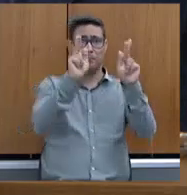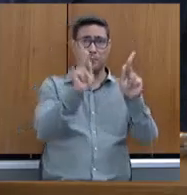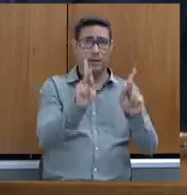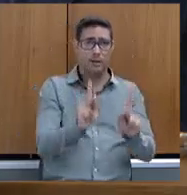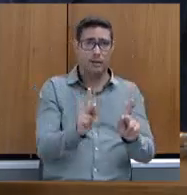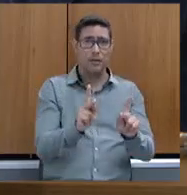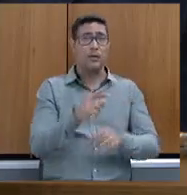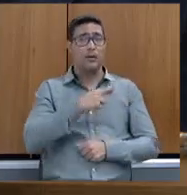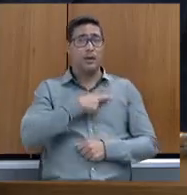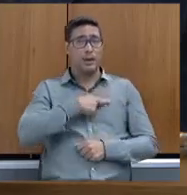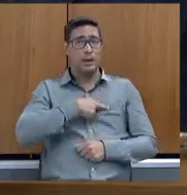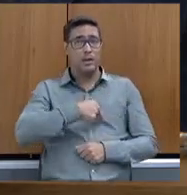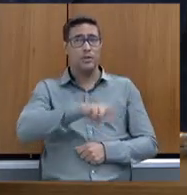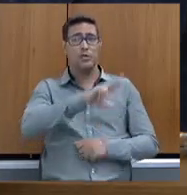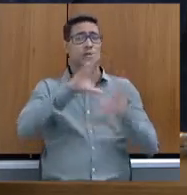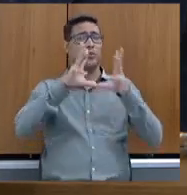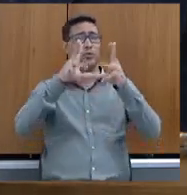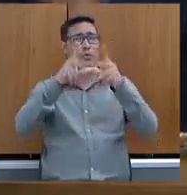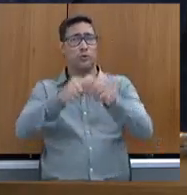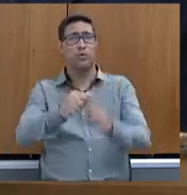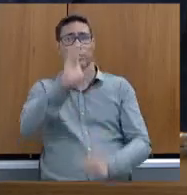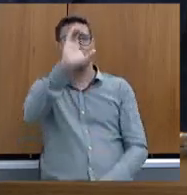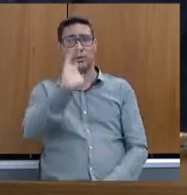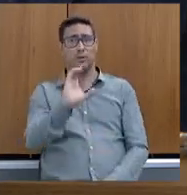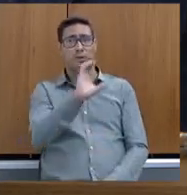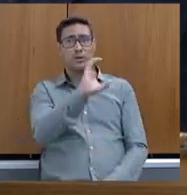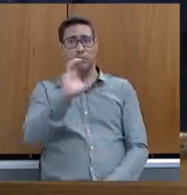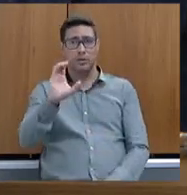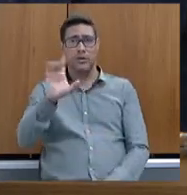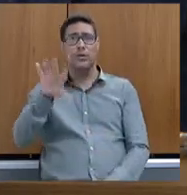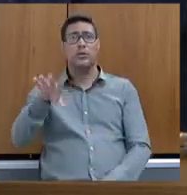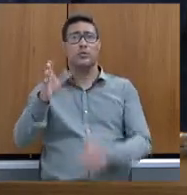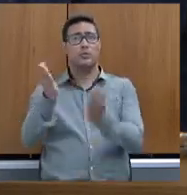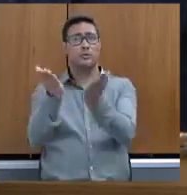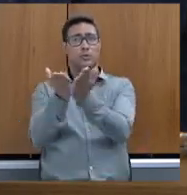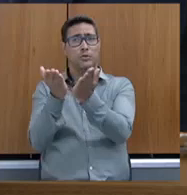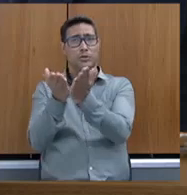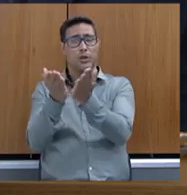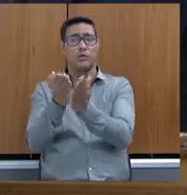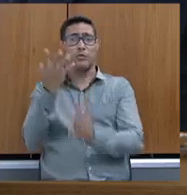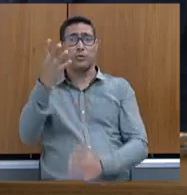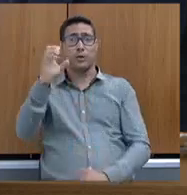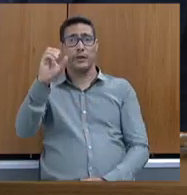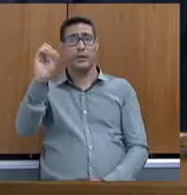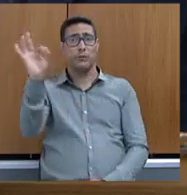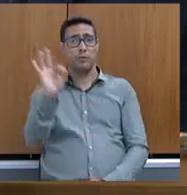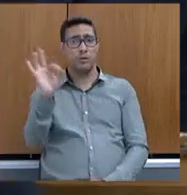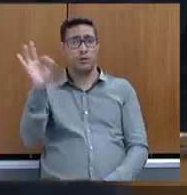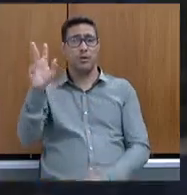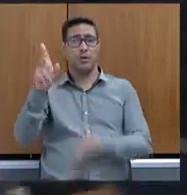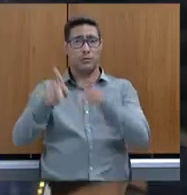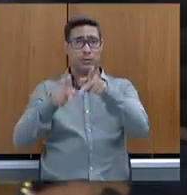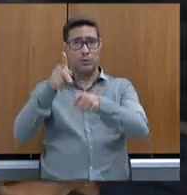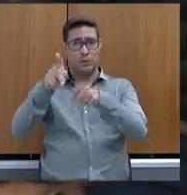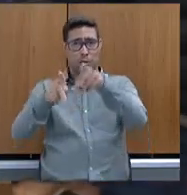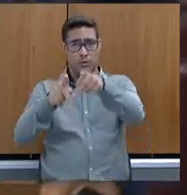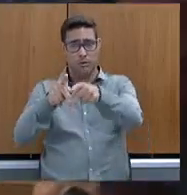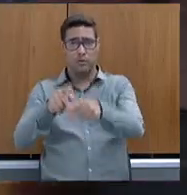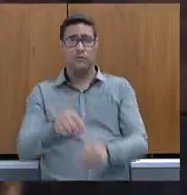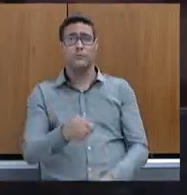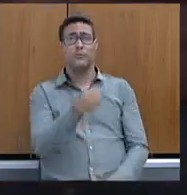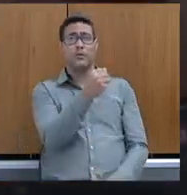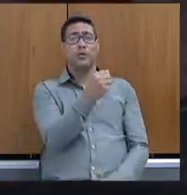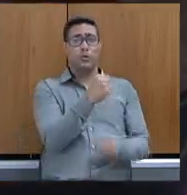todas católicos os evangélicos que são aí 40% da nossa população em 2014